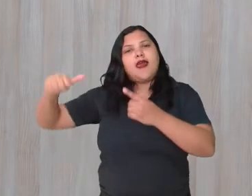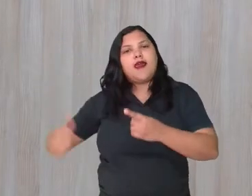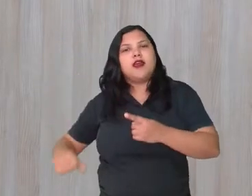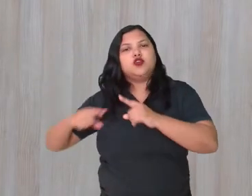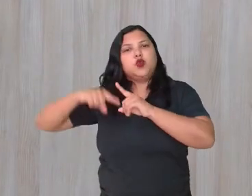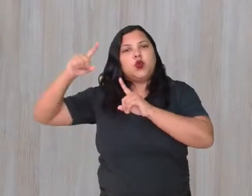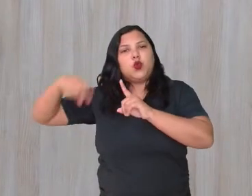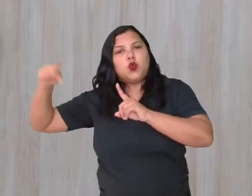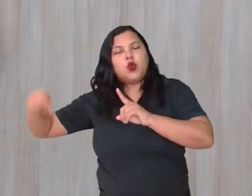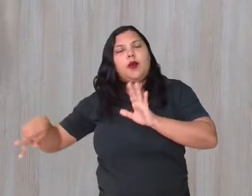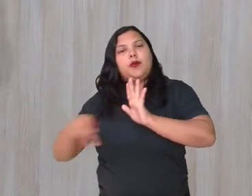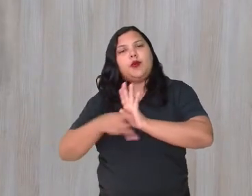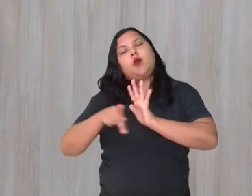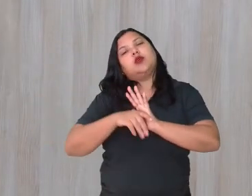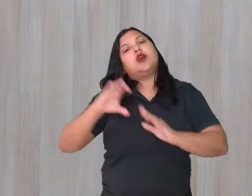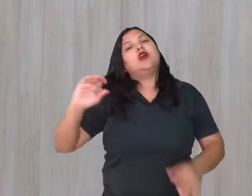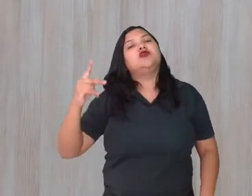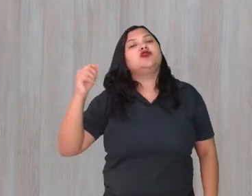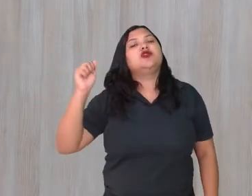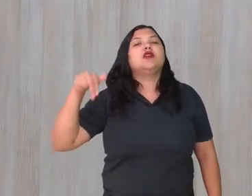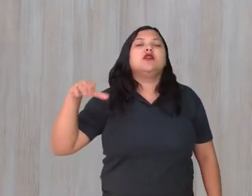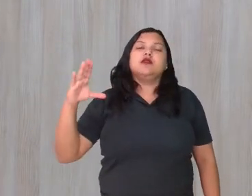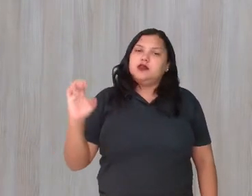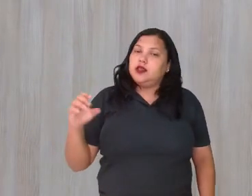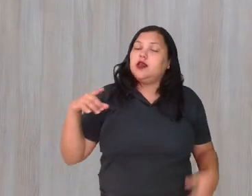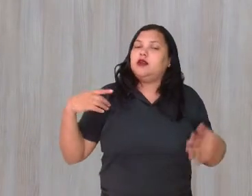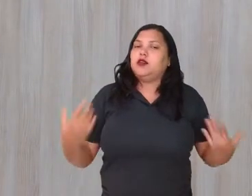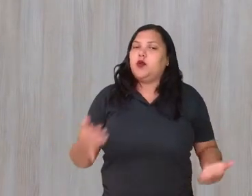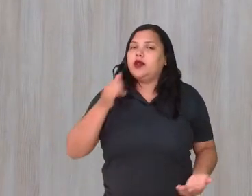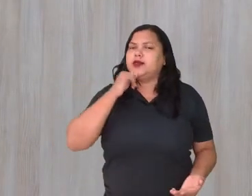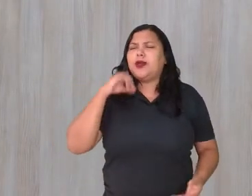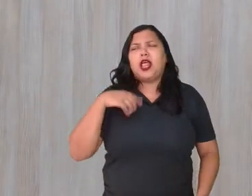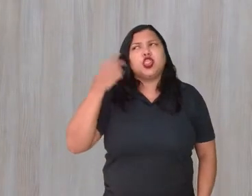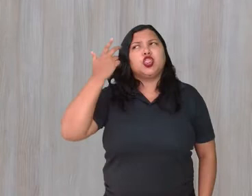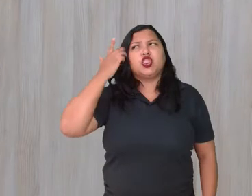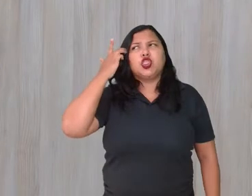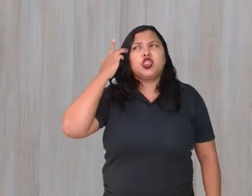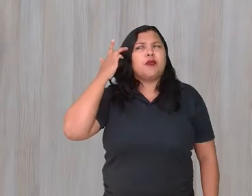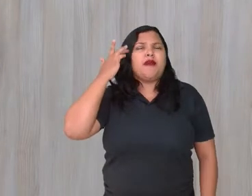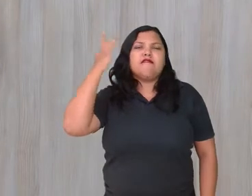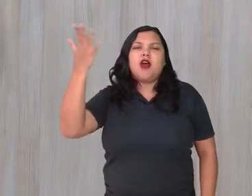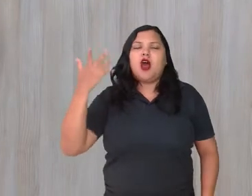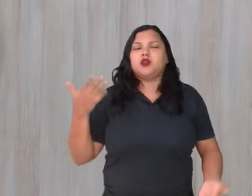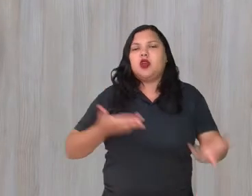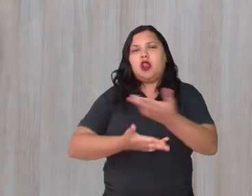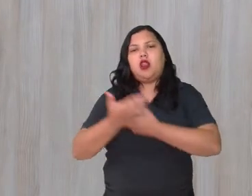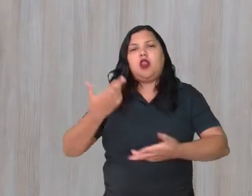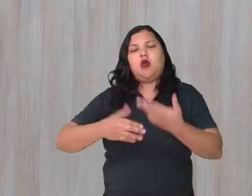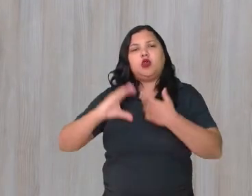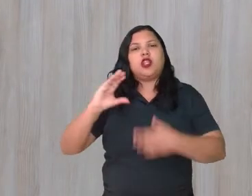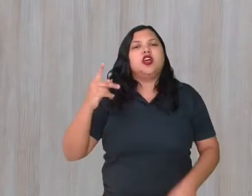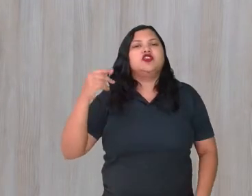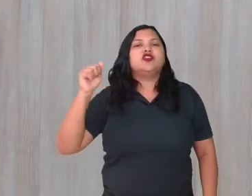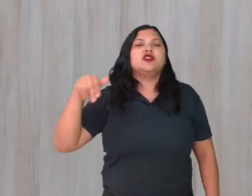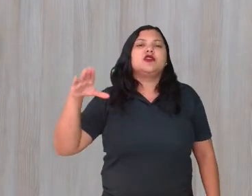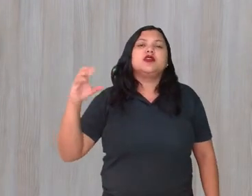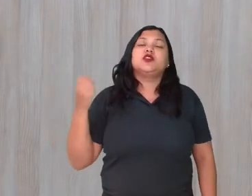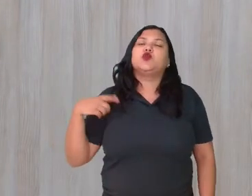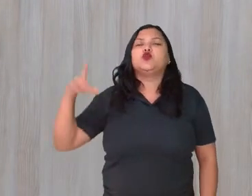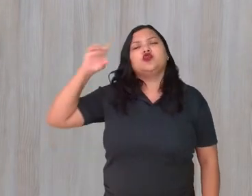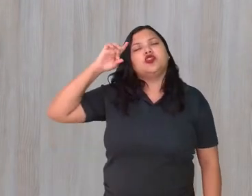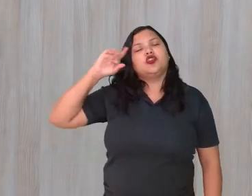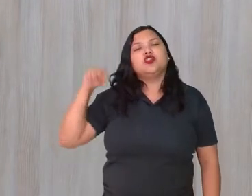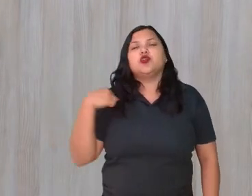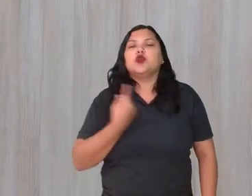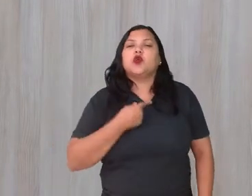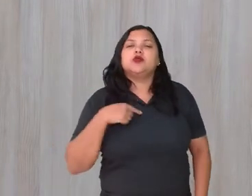comum a gente conseguir relacionar a chance com coisas do nosso dia a dia e a partir daí a gente começar a compreender